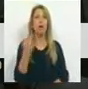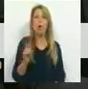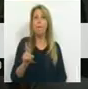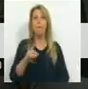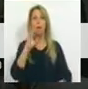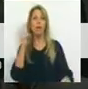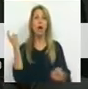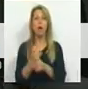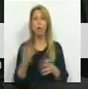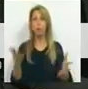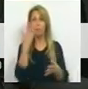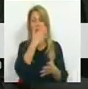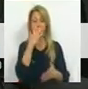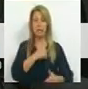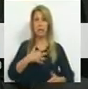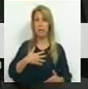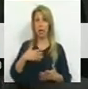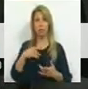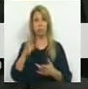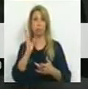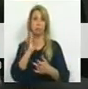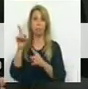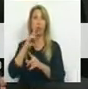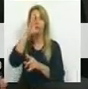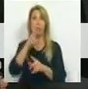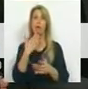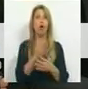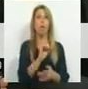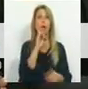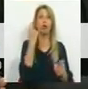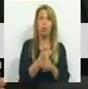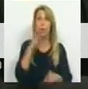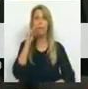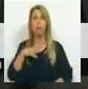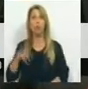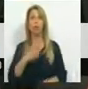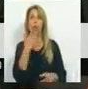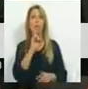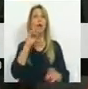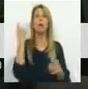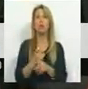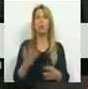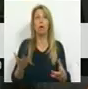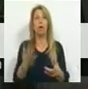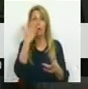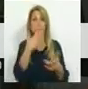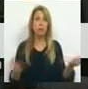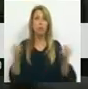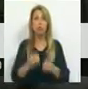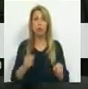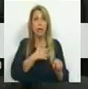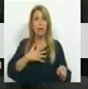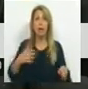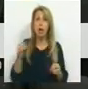auditoria, se entidades que dependem do Governo não pedem uma auditoria, se o Banco de Portugal não pede uma auditoria, se ela não está pedida por nenhuma das entidades